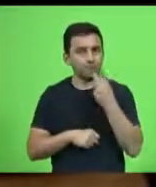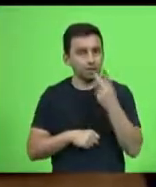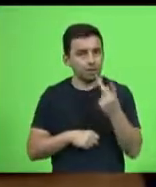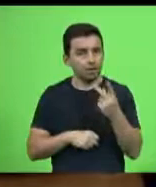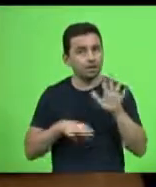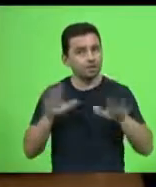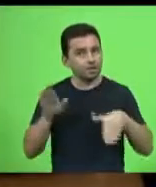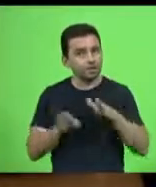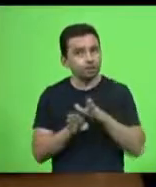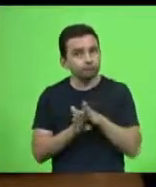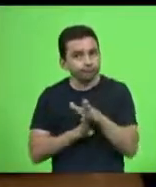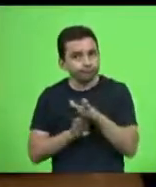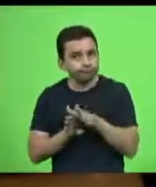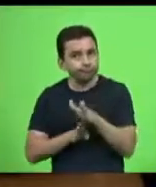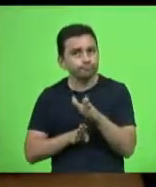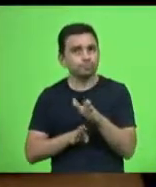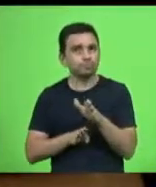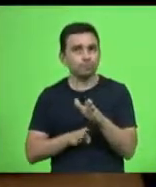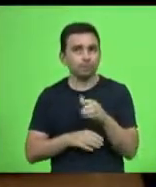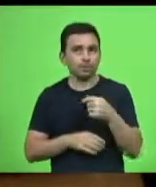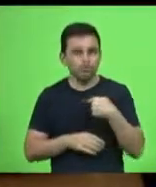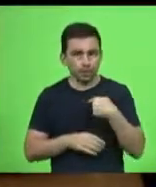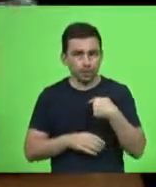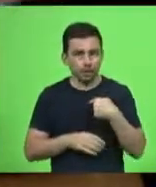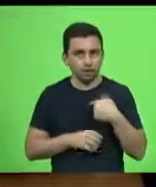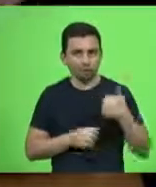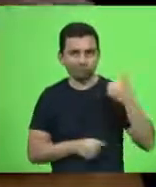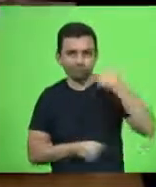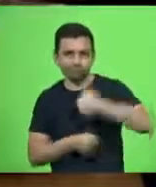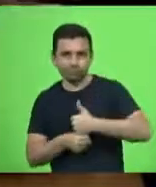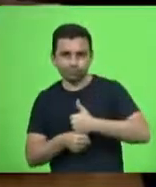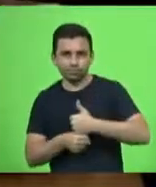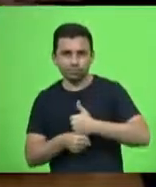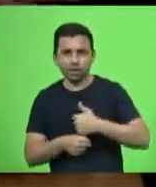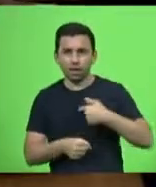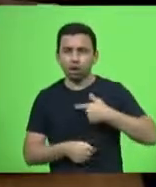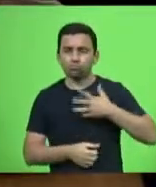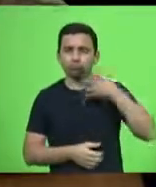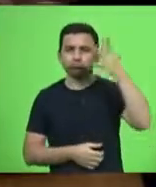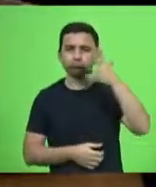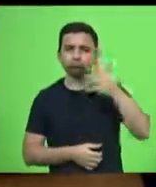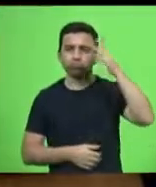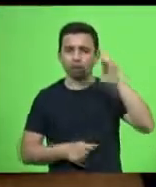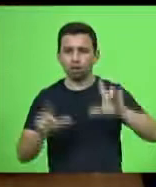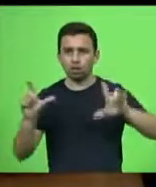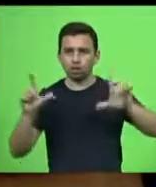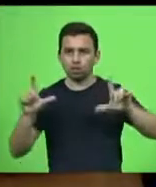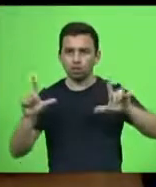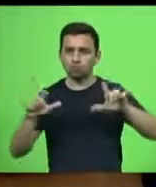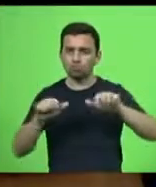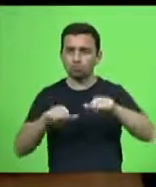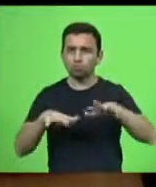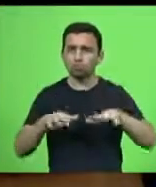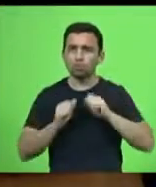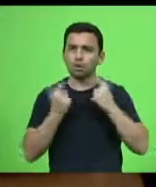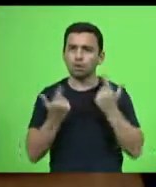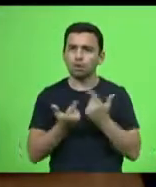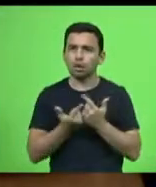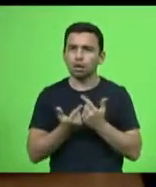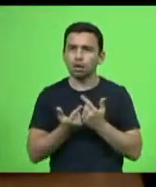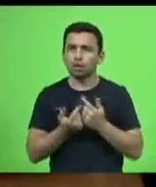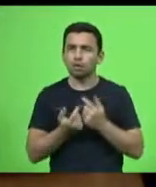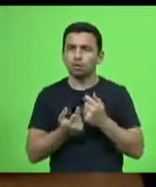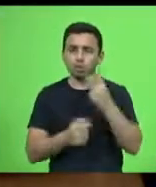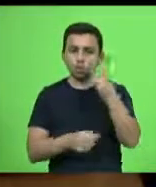faltando orientação. Quando eu passei aqui como suplente, falei mais na TV Legislativa do que falei nesses 2 anos